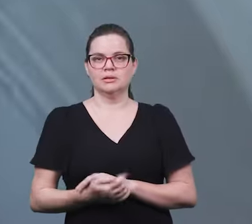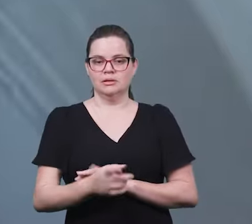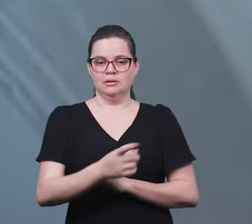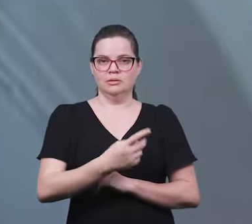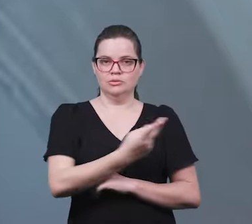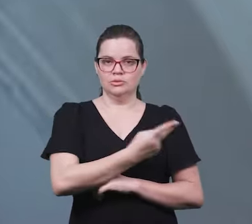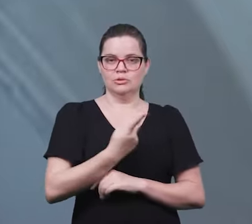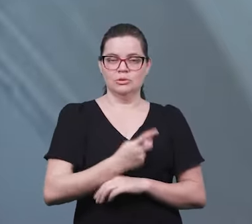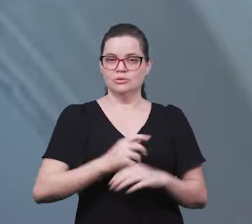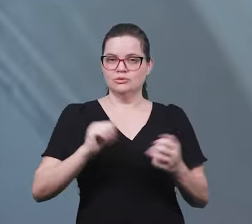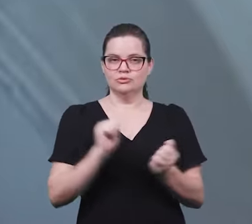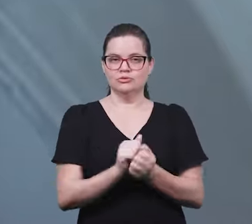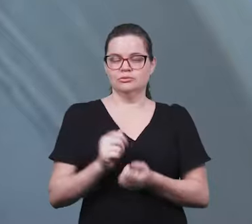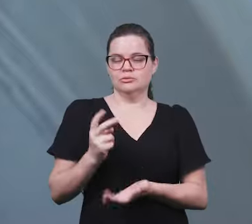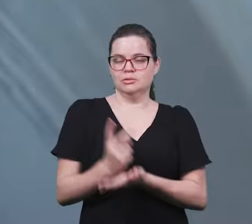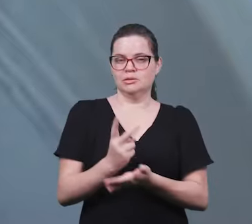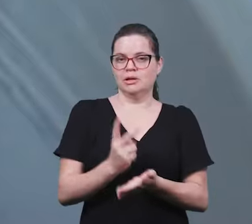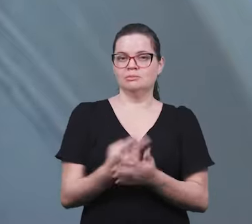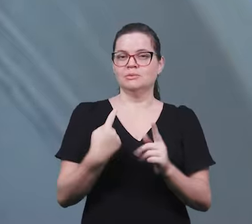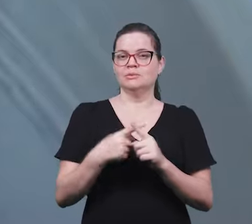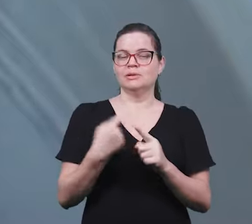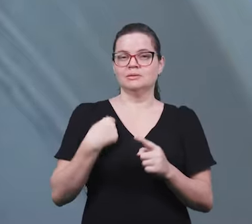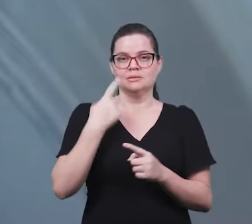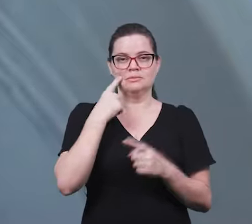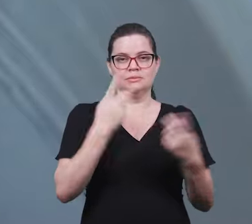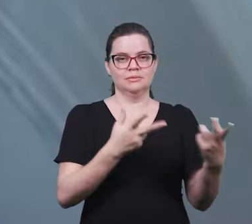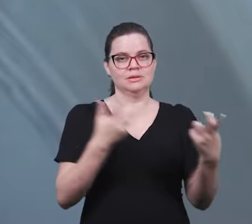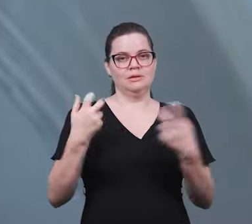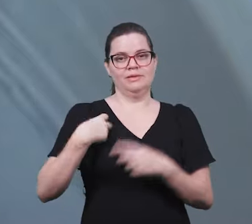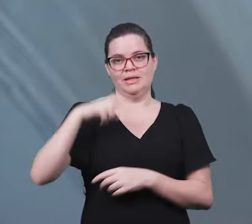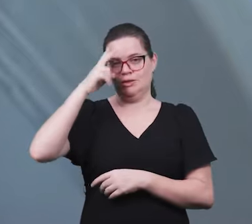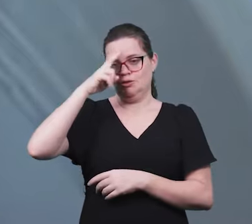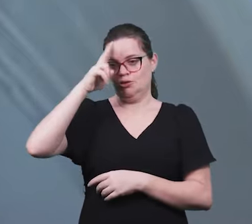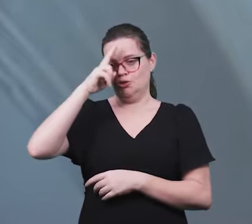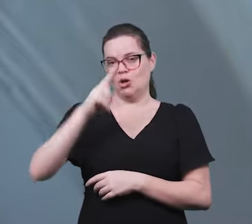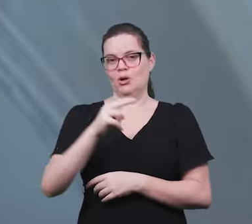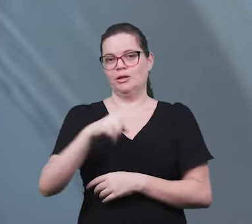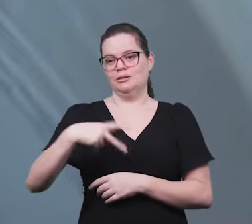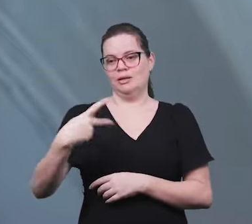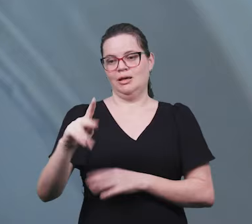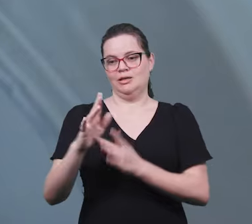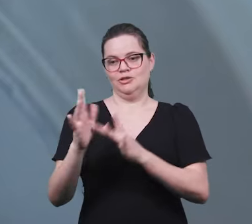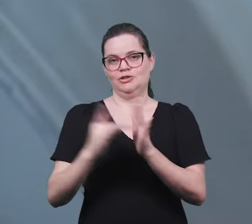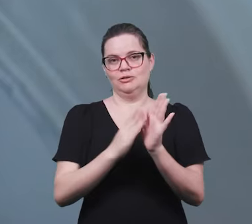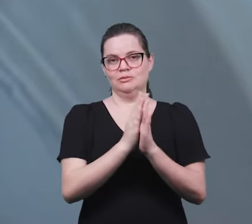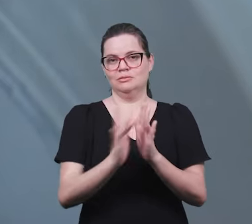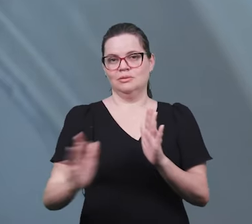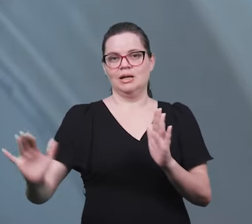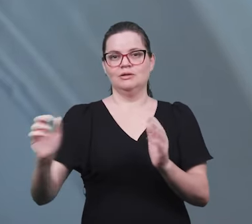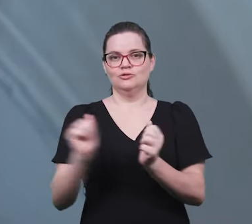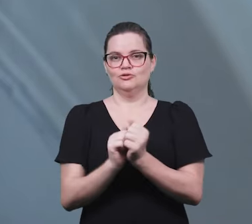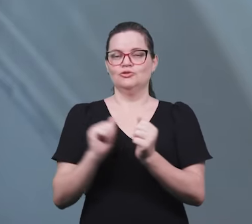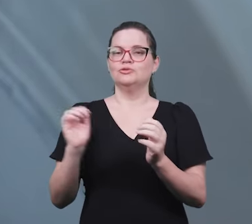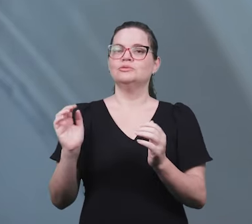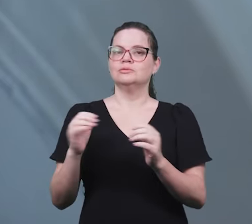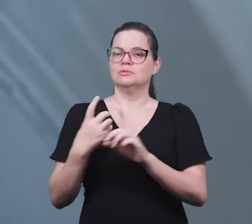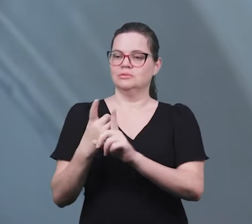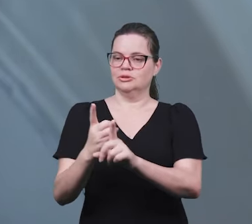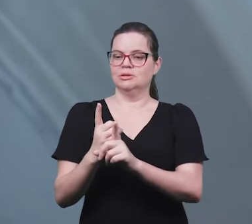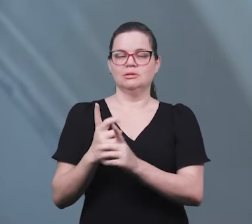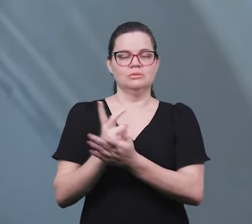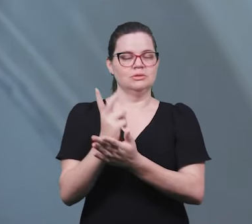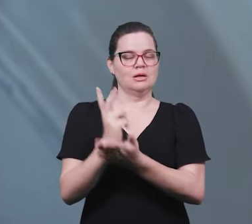tempo. Por quê? Porque você vê na trajetória de Jesus, Jesus junto com seus discípulos. você vê uma